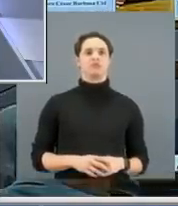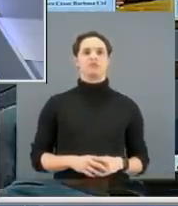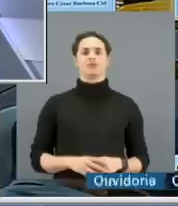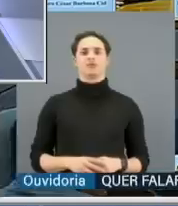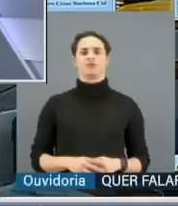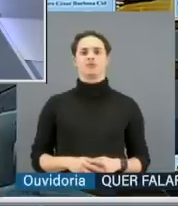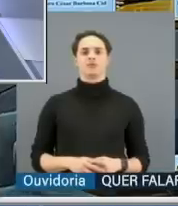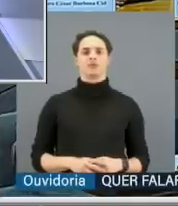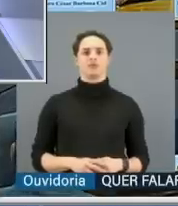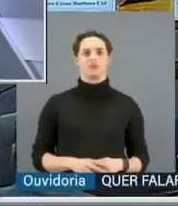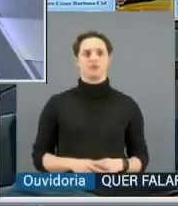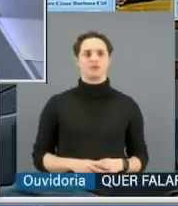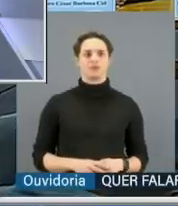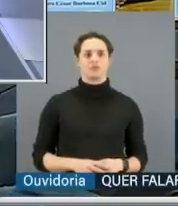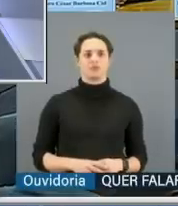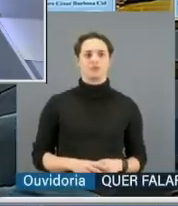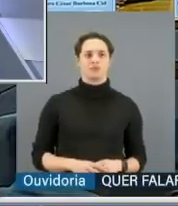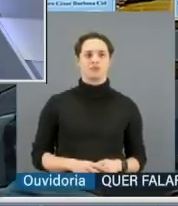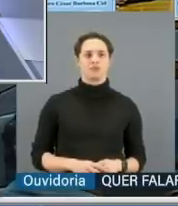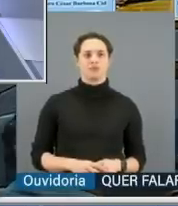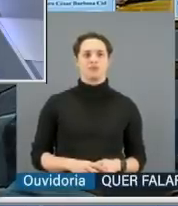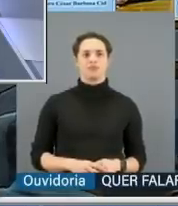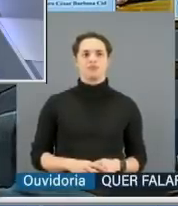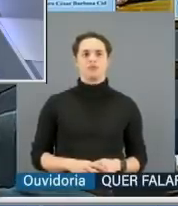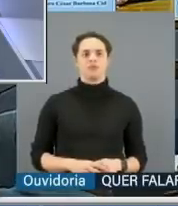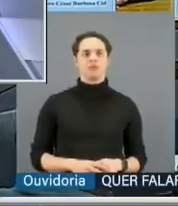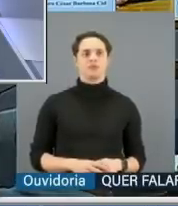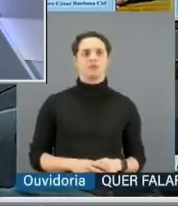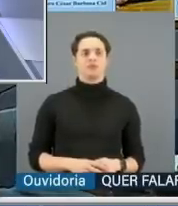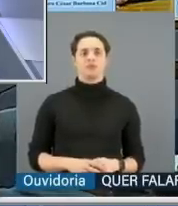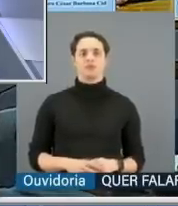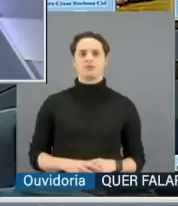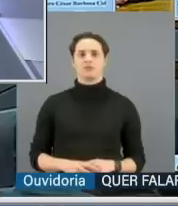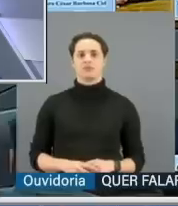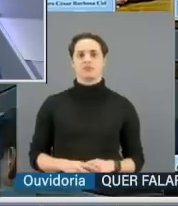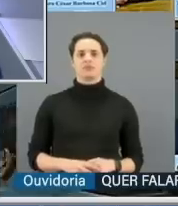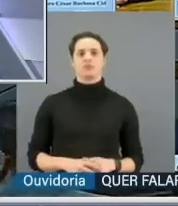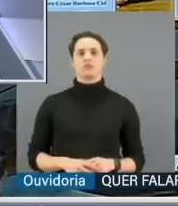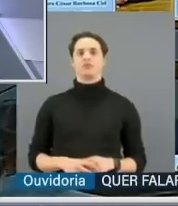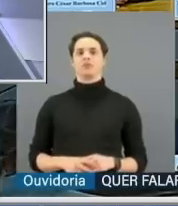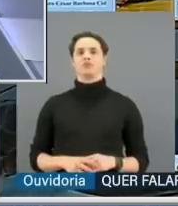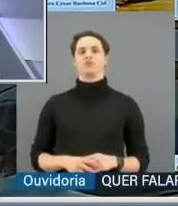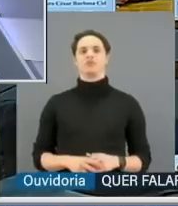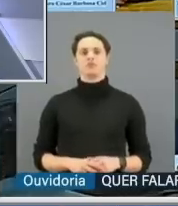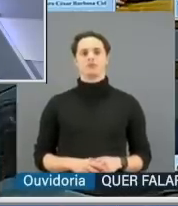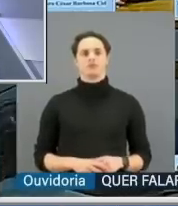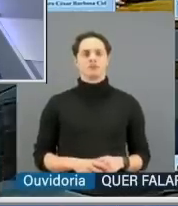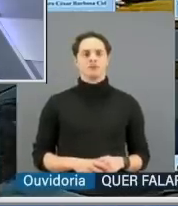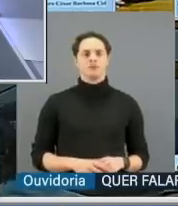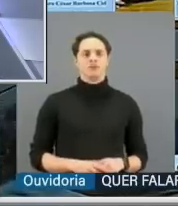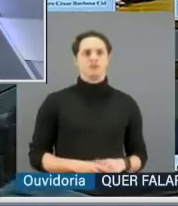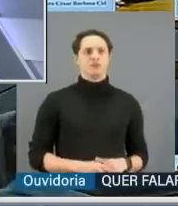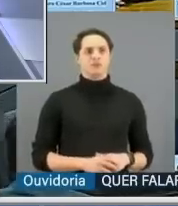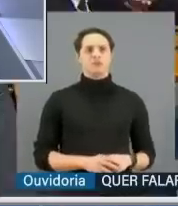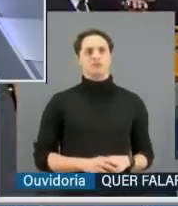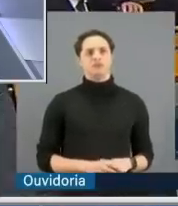cuja pena é de detenção de 1 a 4 anos mais multa. Não só a Soraya Tronic cometeu